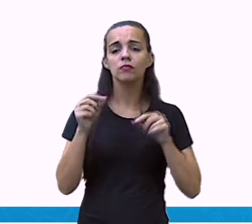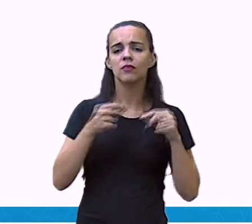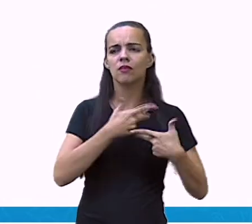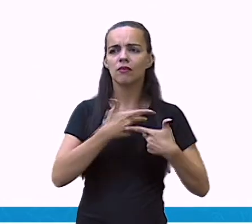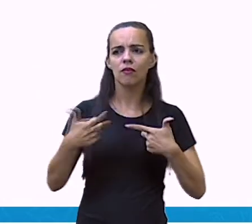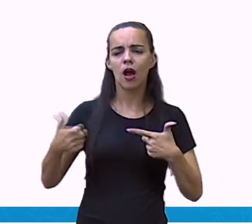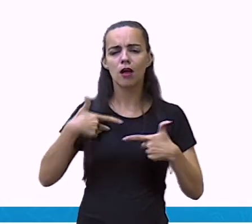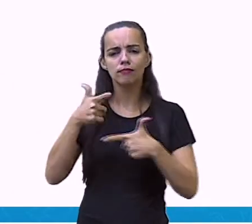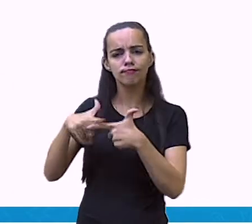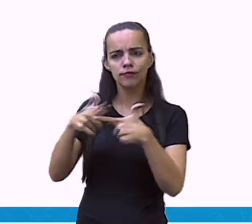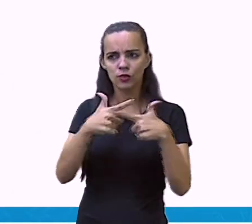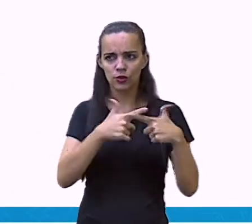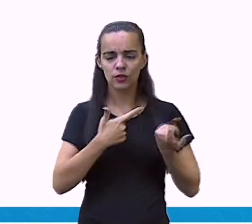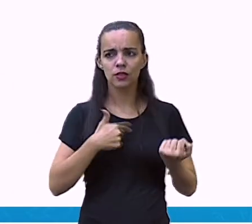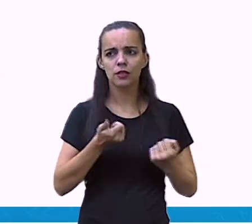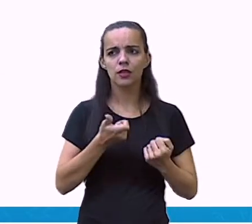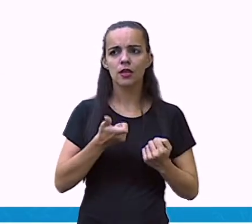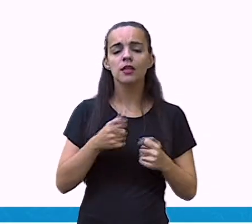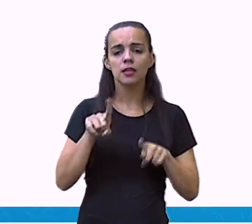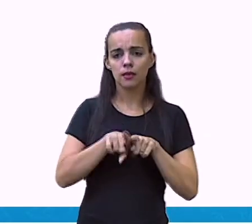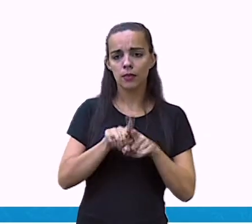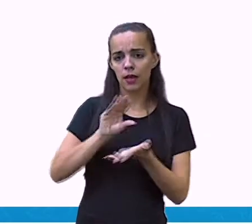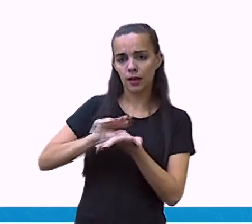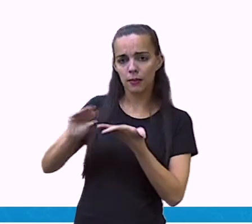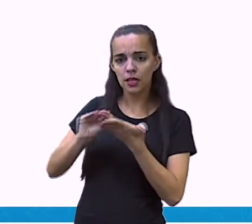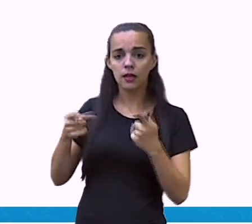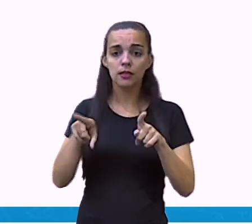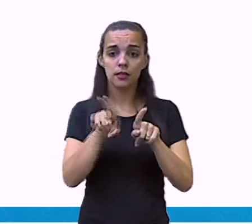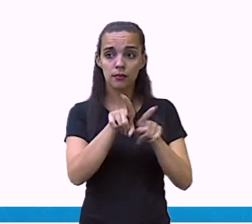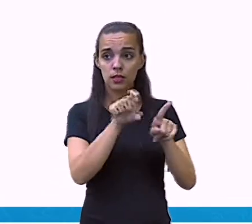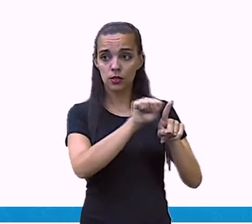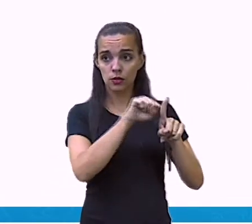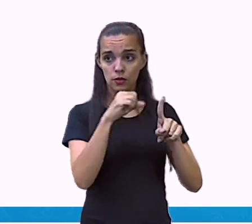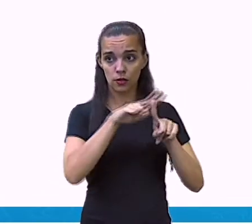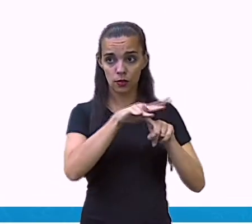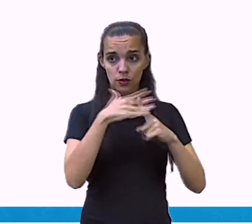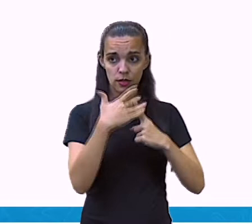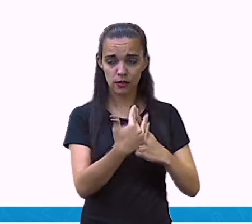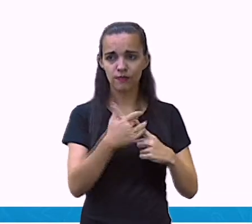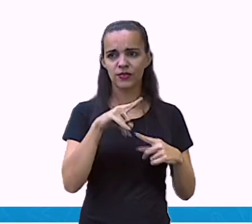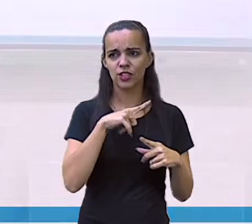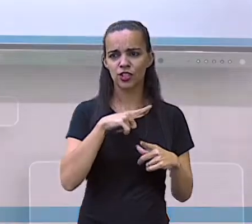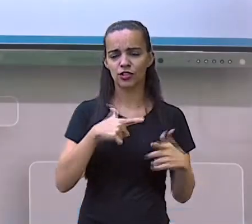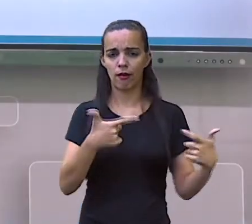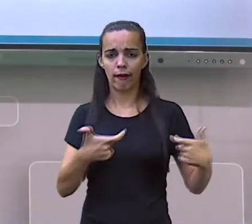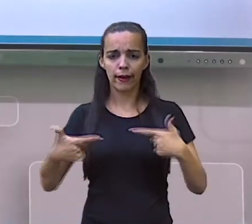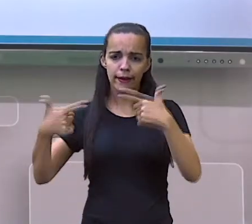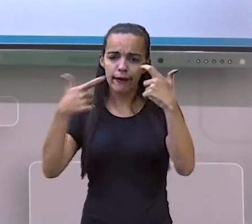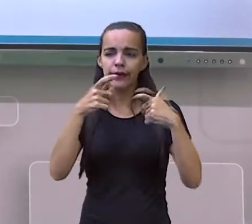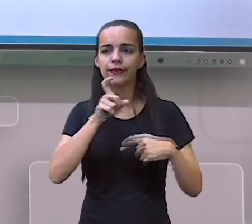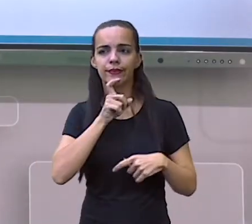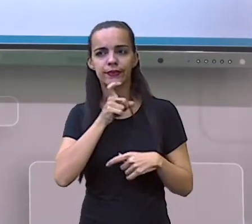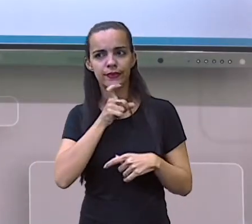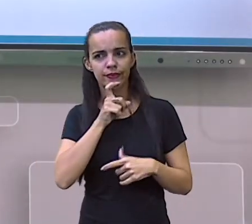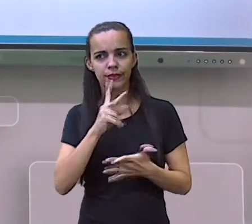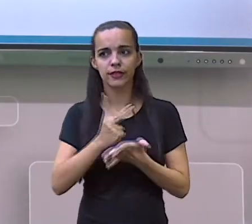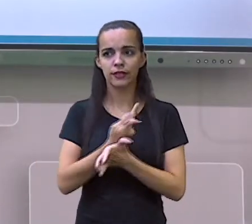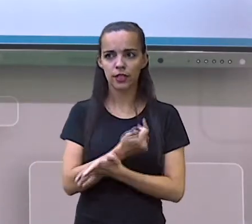entre os blocos capitalistas e socialistas. São exemplos a Guerra Fria, que aconteceu de